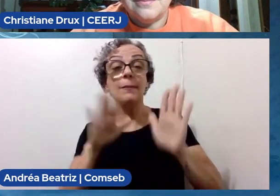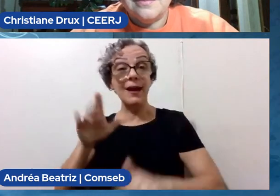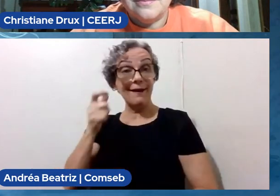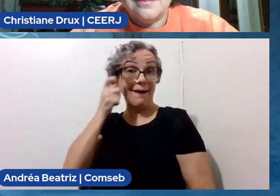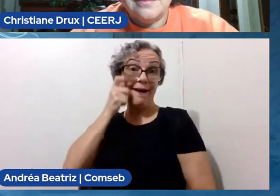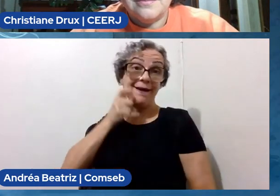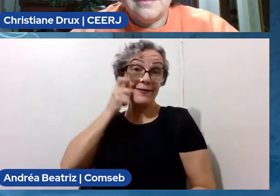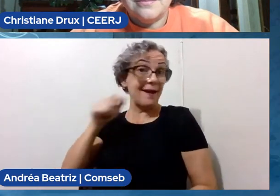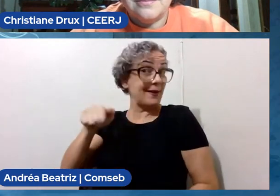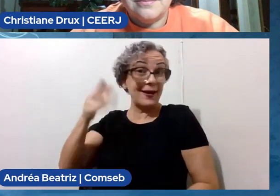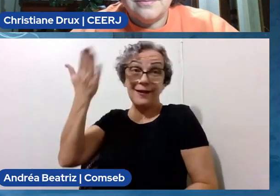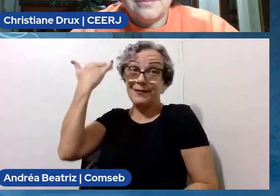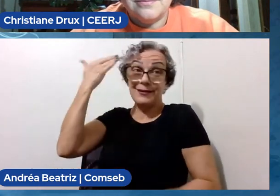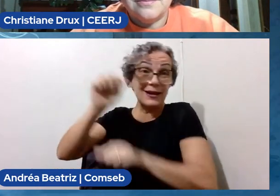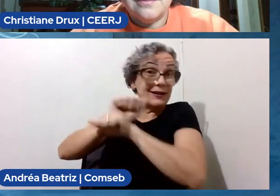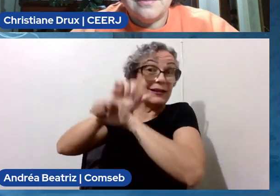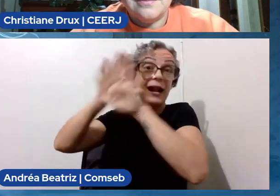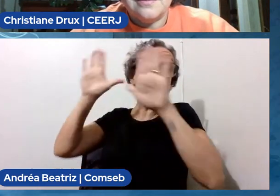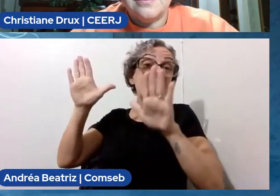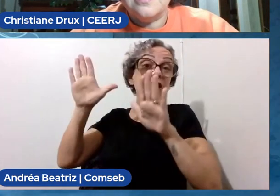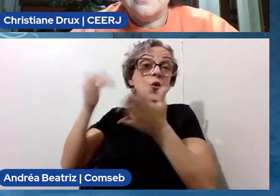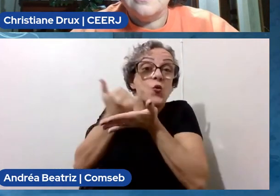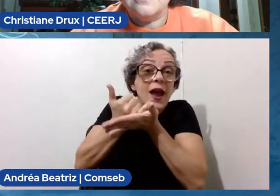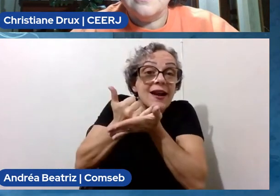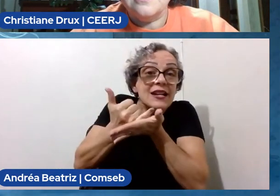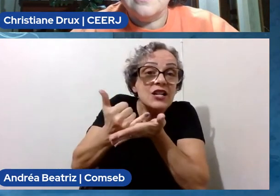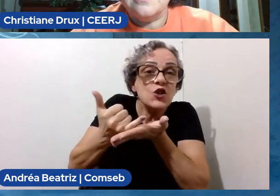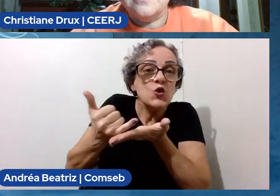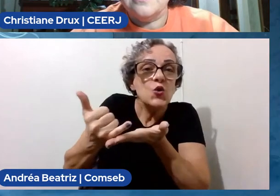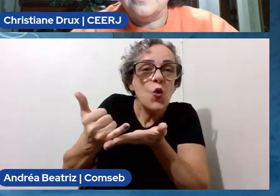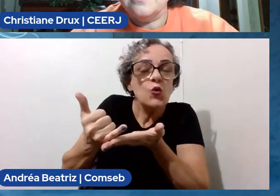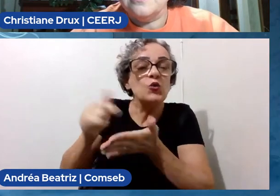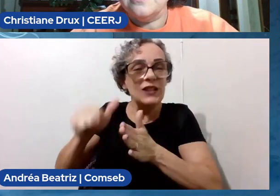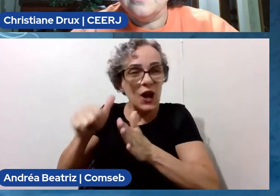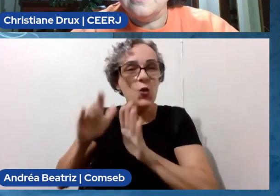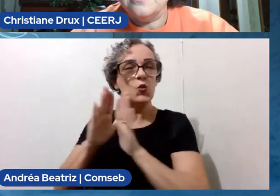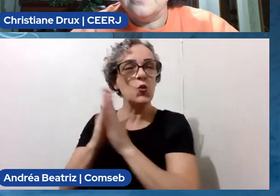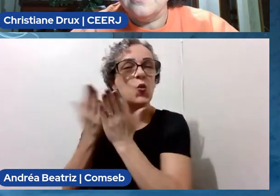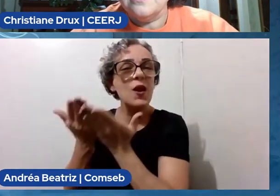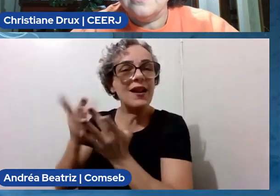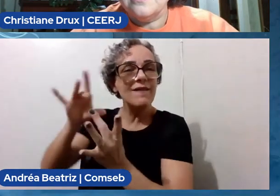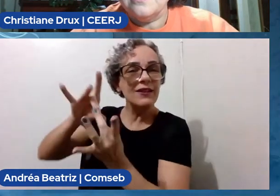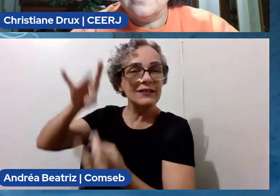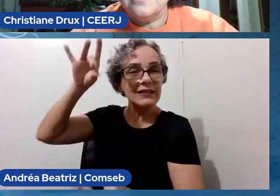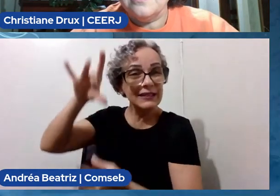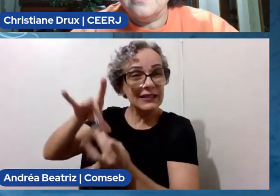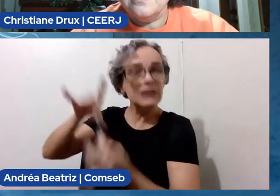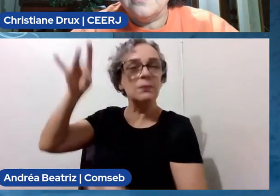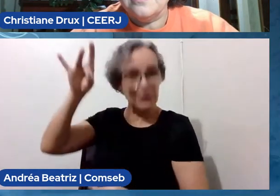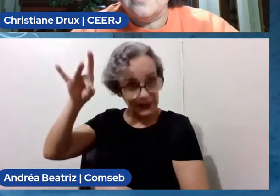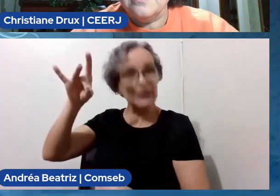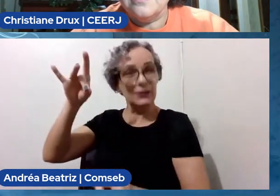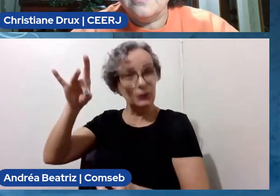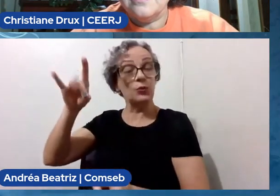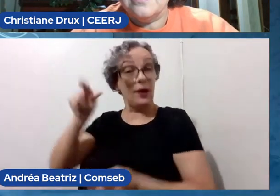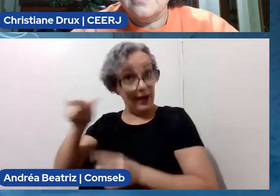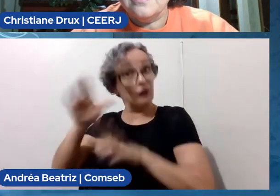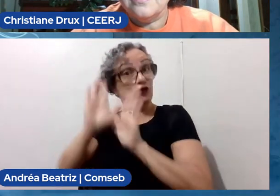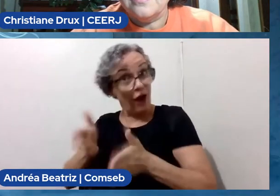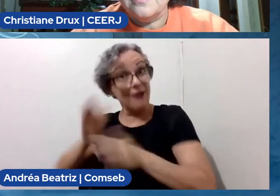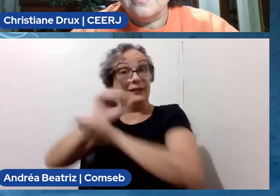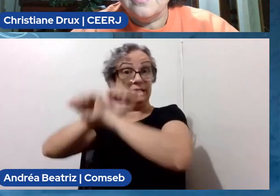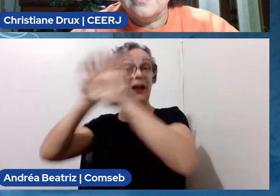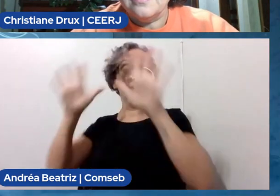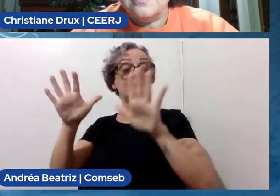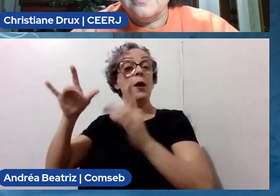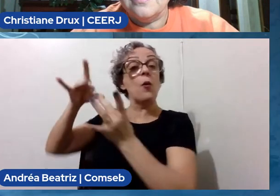início, na introdução do Livro dos Espíritos, que nós pudéssemos entender, e os Espíritos chamaram a atenção dele. As